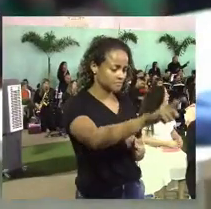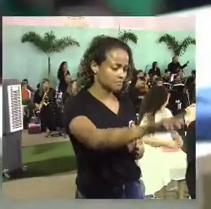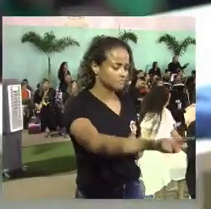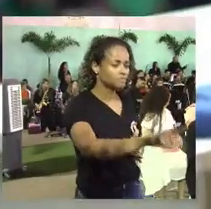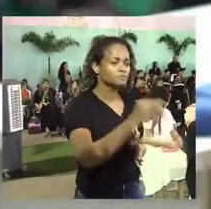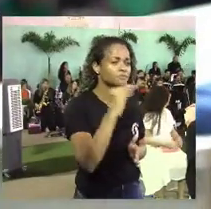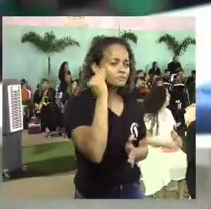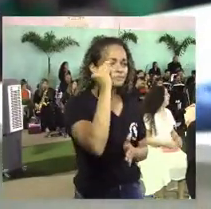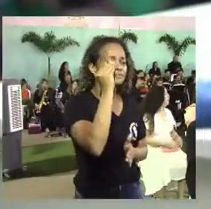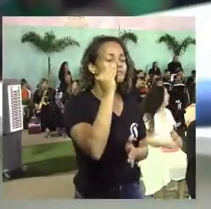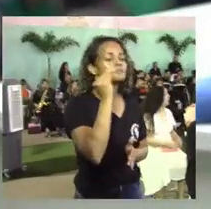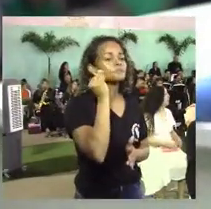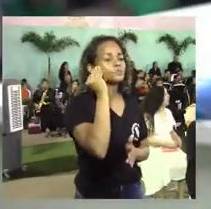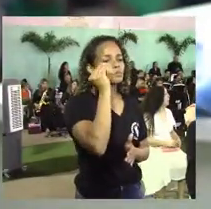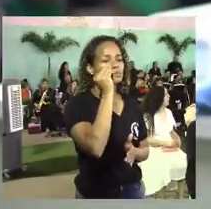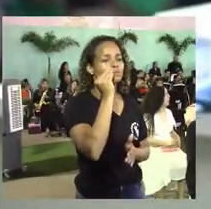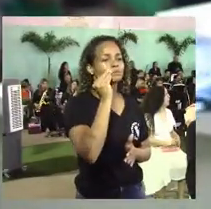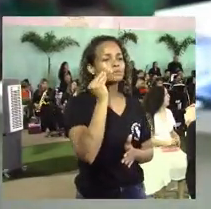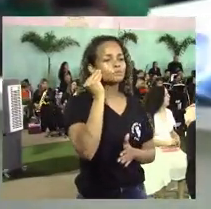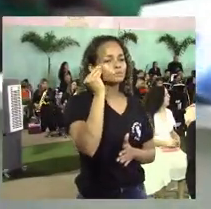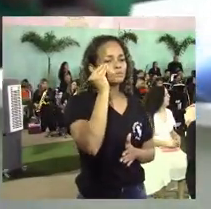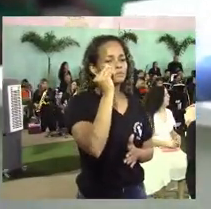outra vez